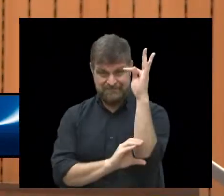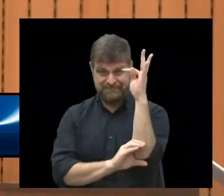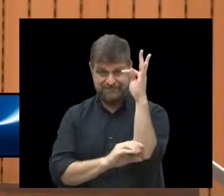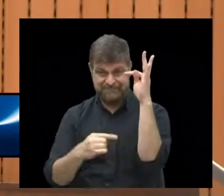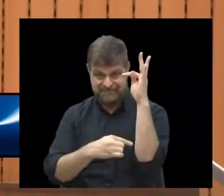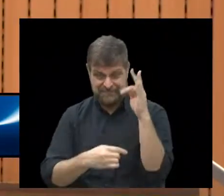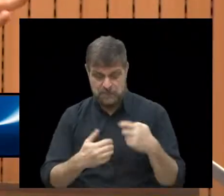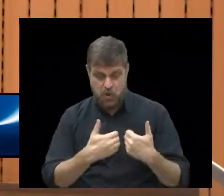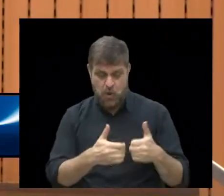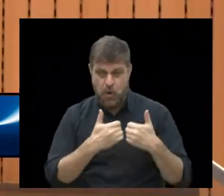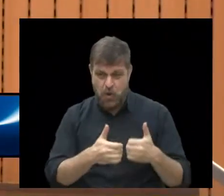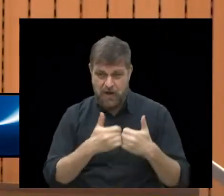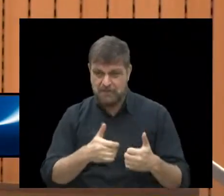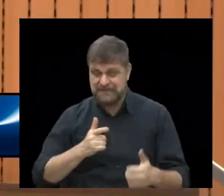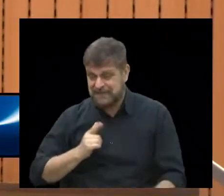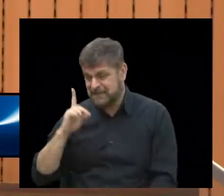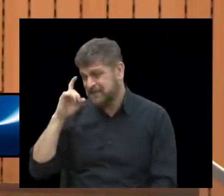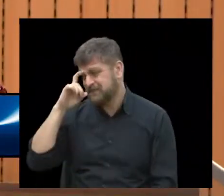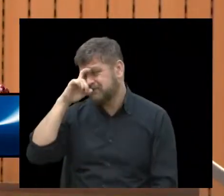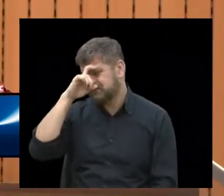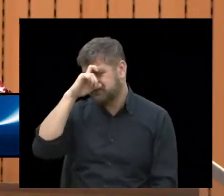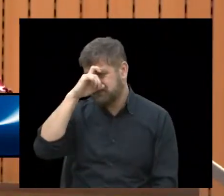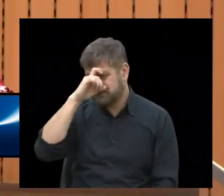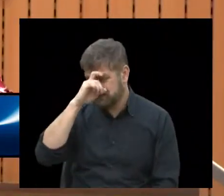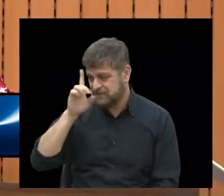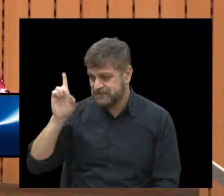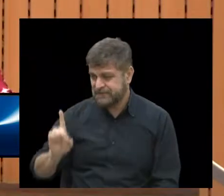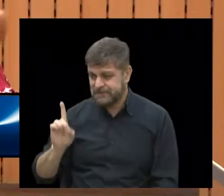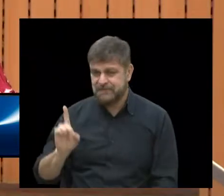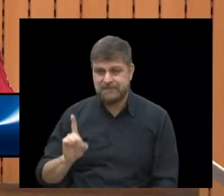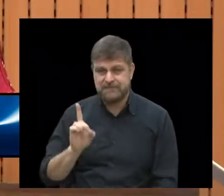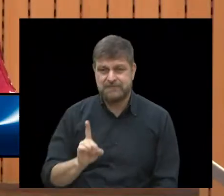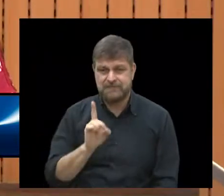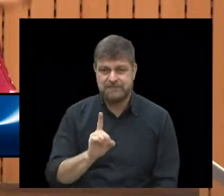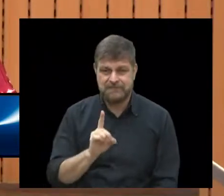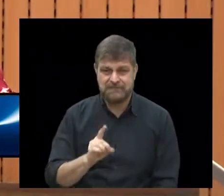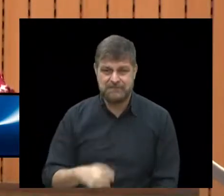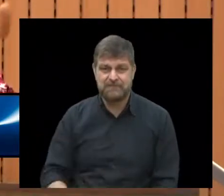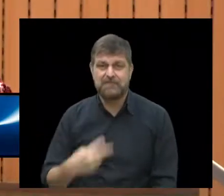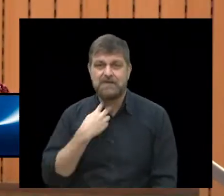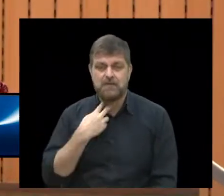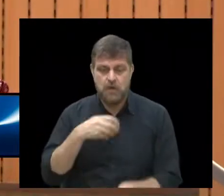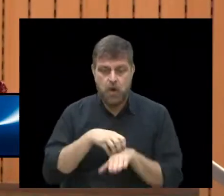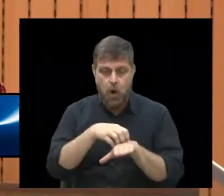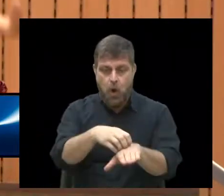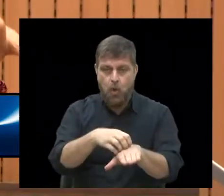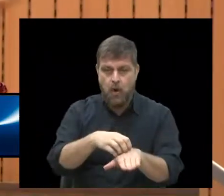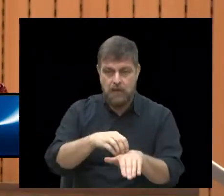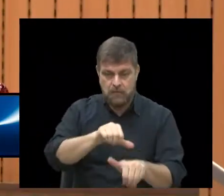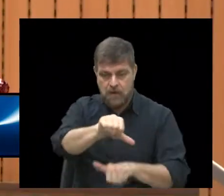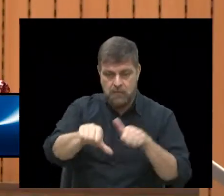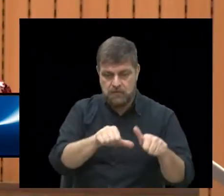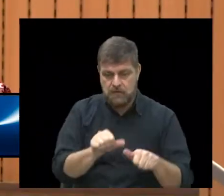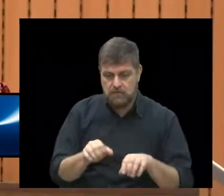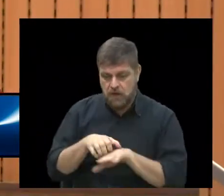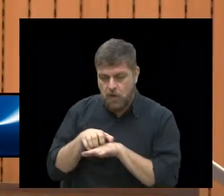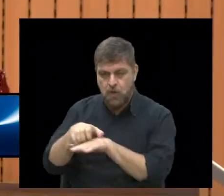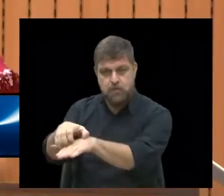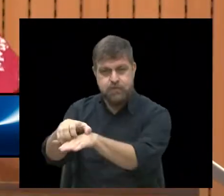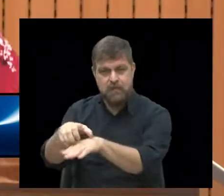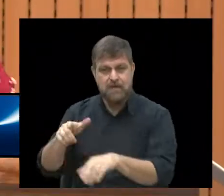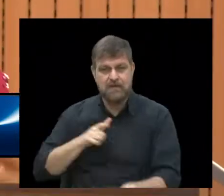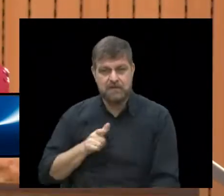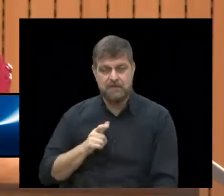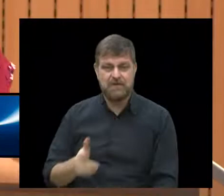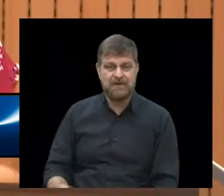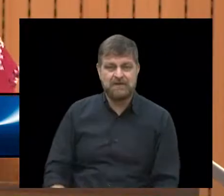que dificulta muito para as pessoas, né, a extinção dessa integração para quem não tem o bilhete único. Então, assim, são um conjunto